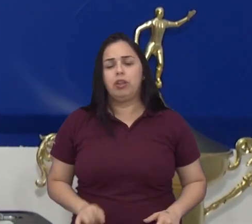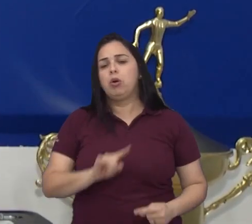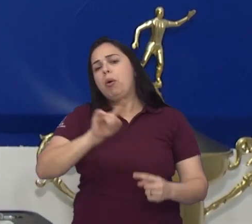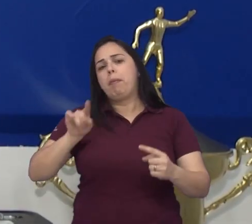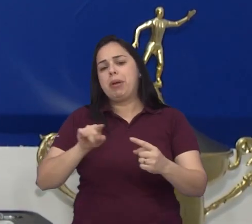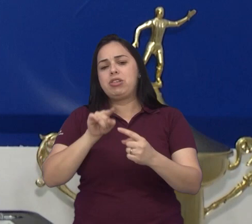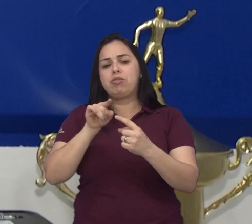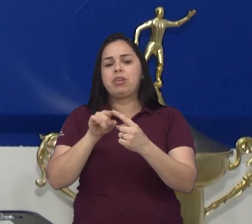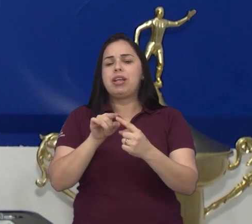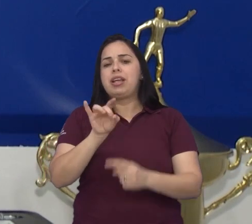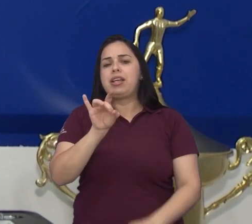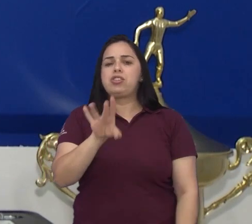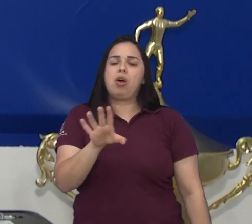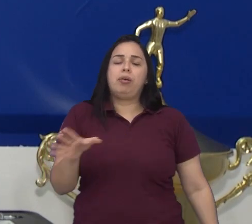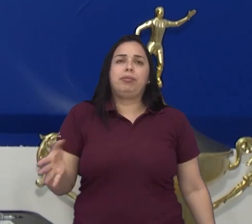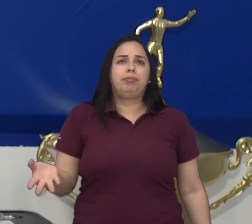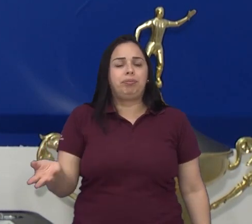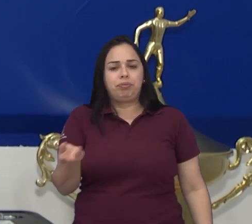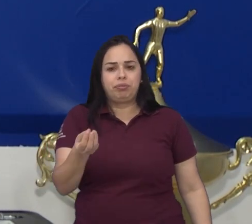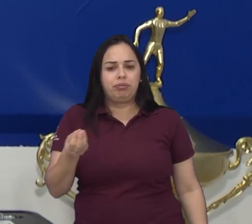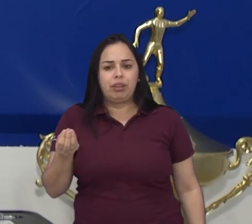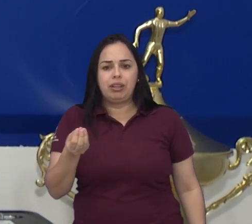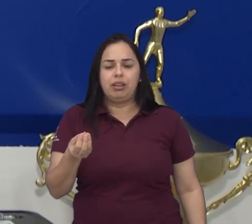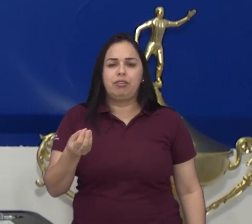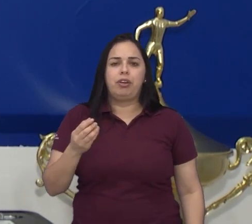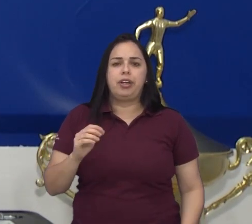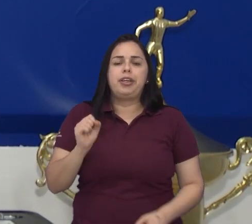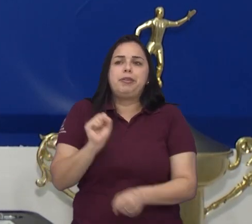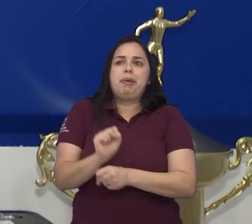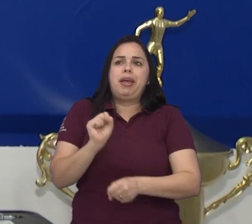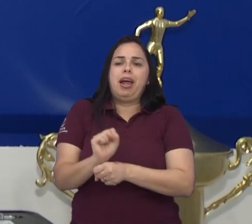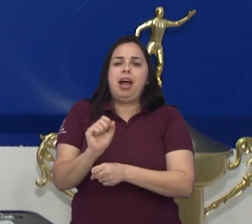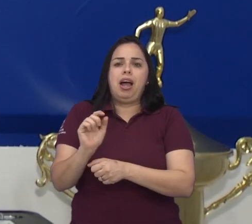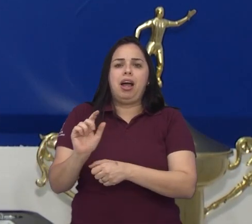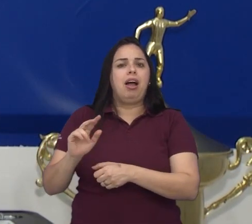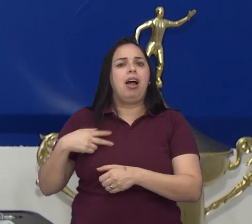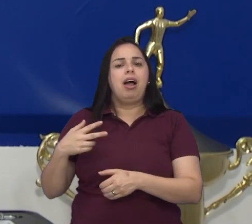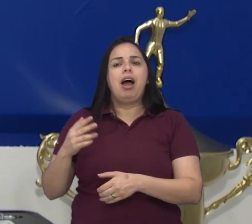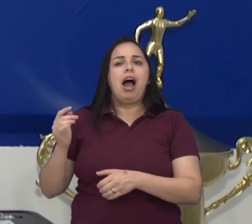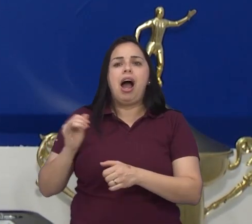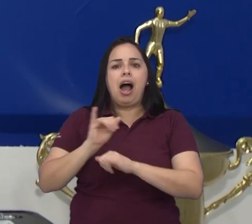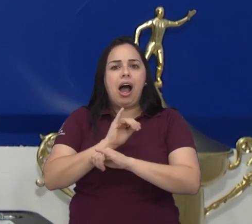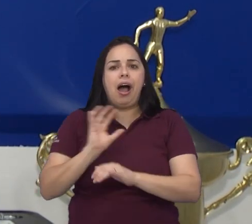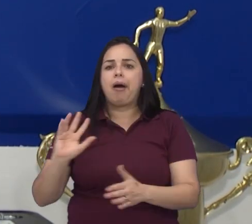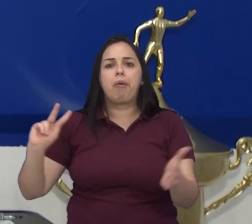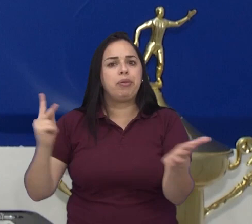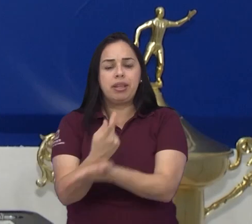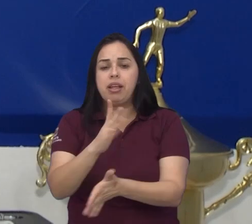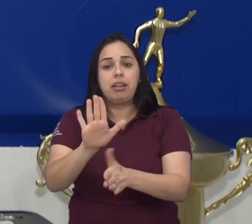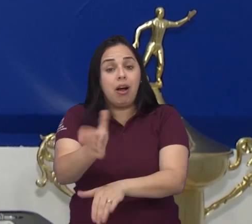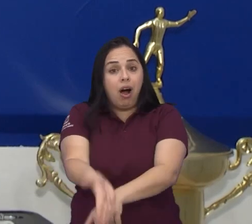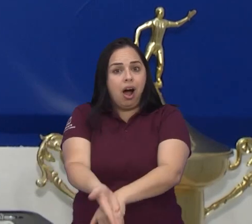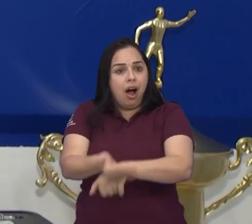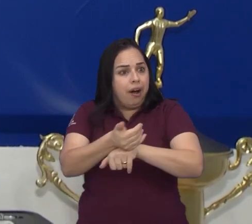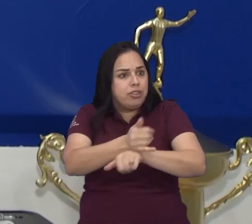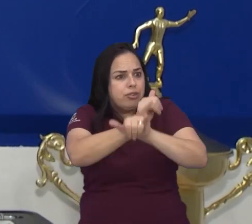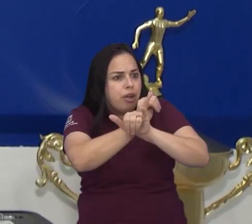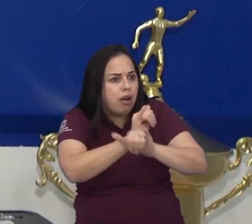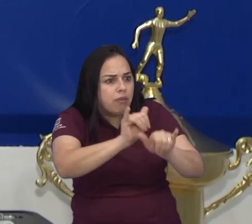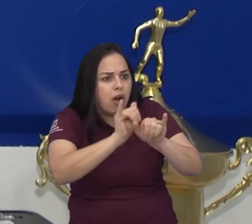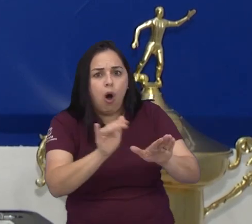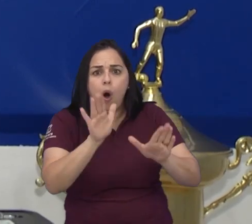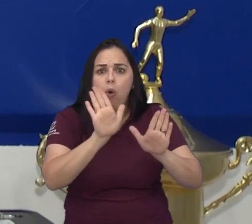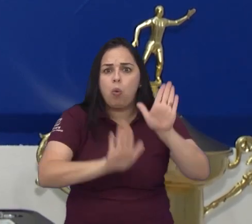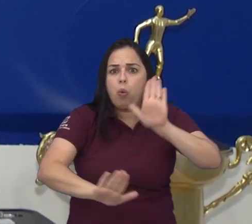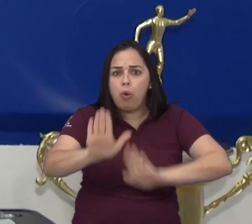o objetivo do projeto também não é só quando já aconteceu, é informar a comunidade o que pode acontecer,